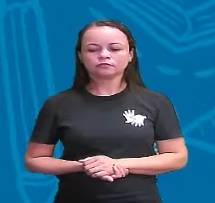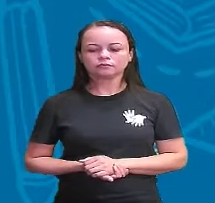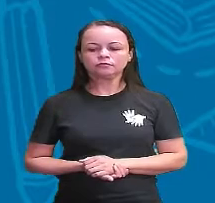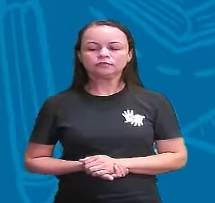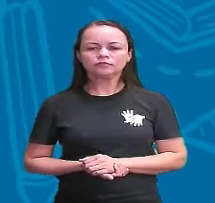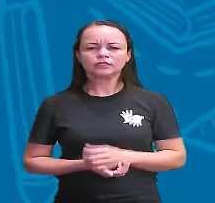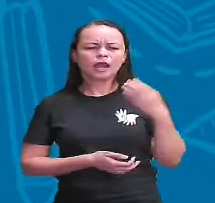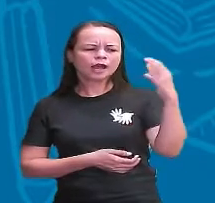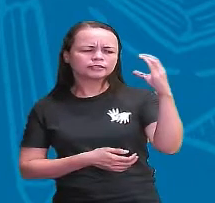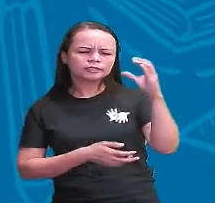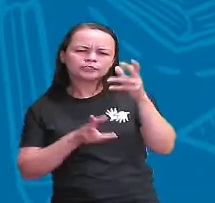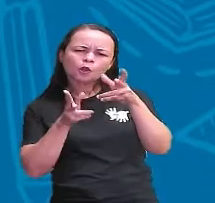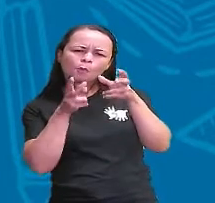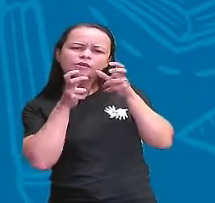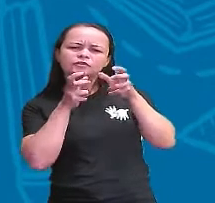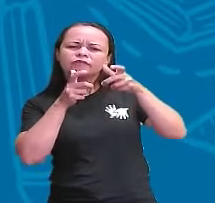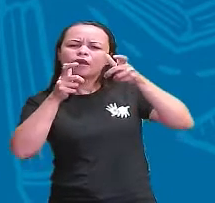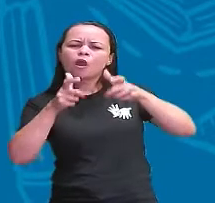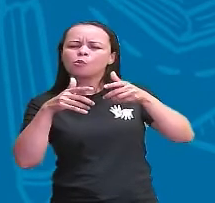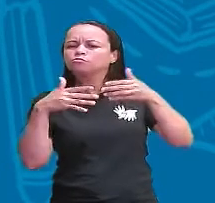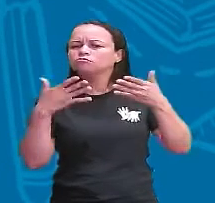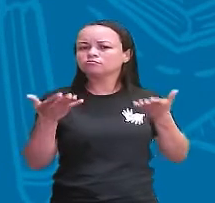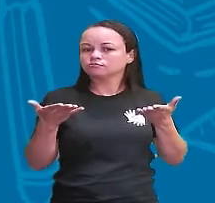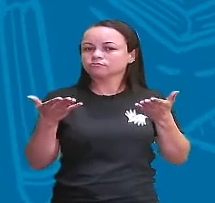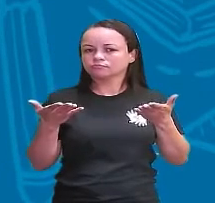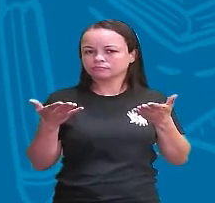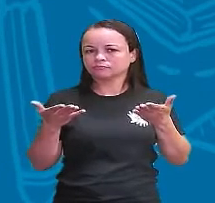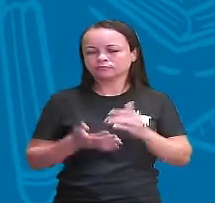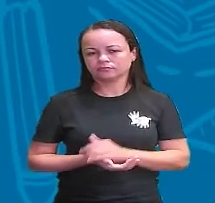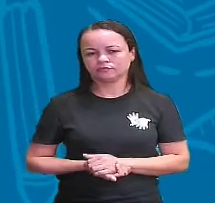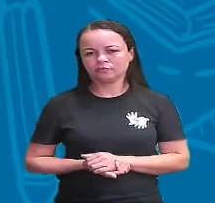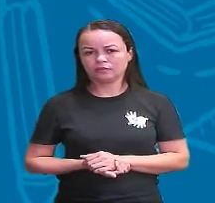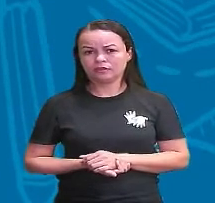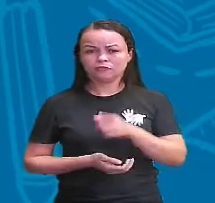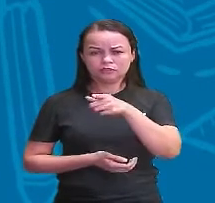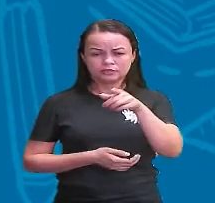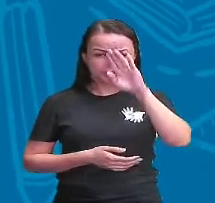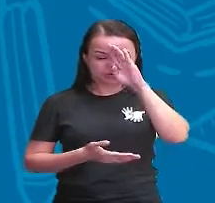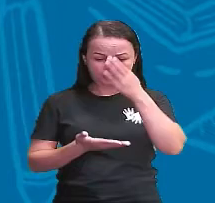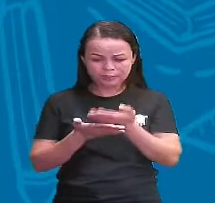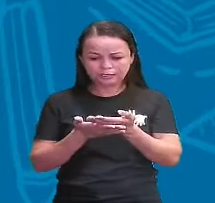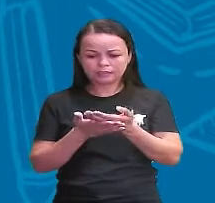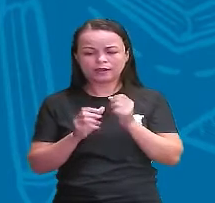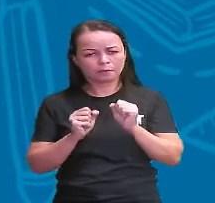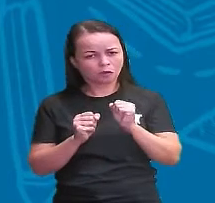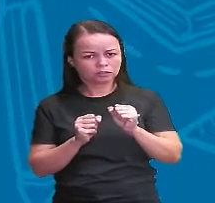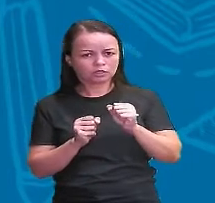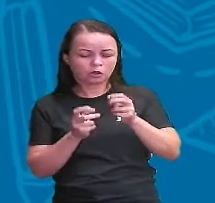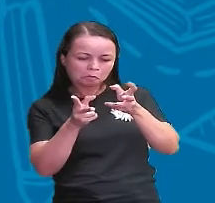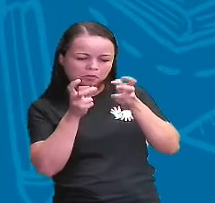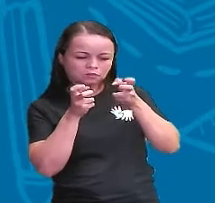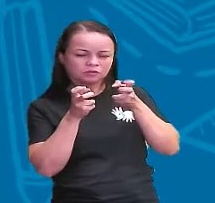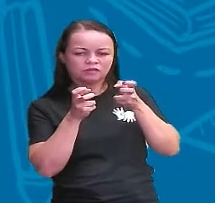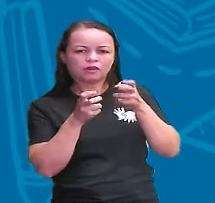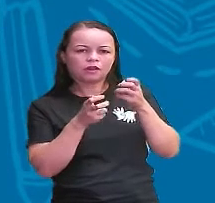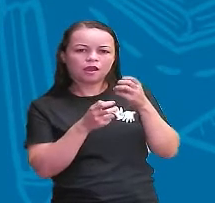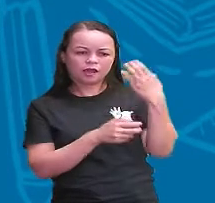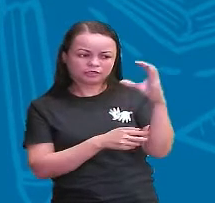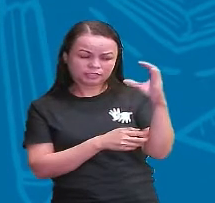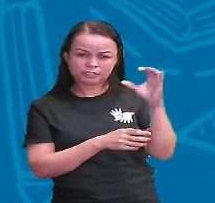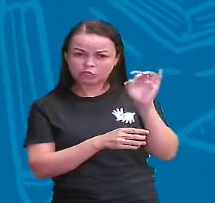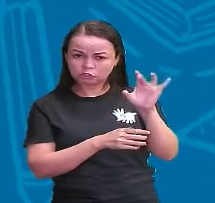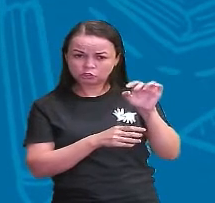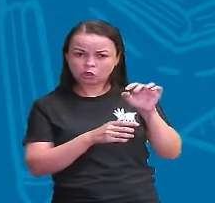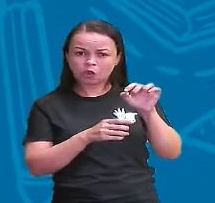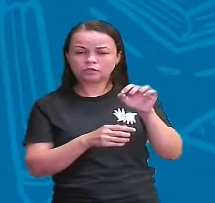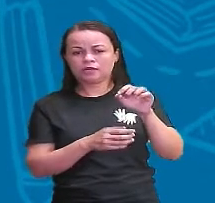ciência, né? A partir daquilo que a gente aprendeu na nossa aula, você acredita que a gente pode observar a ciência apenas nos laboratórios